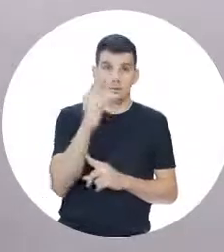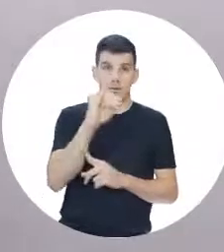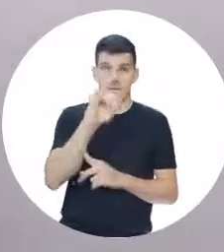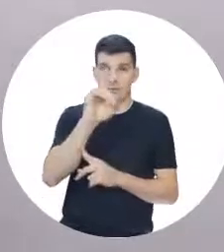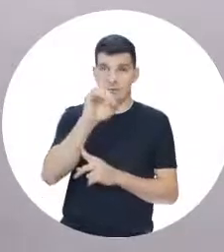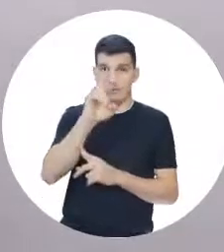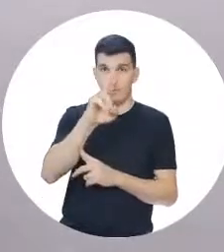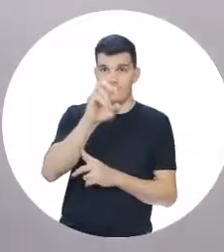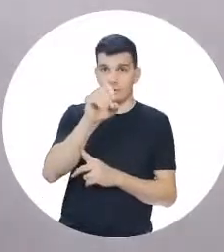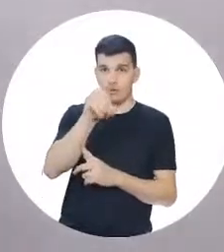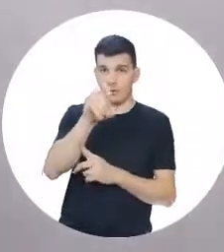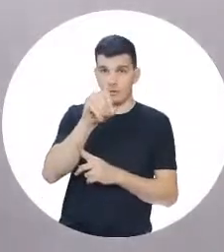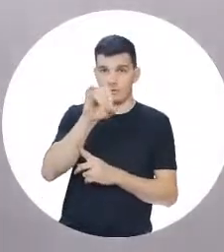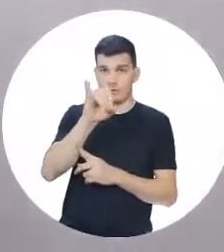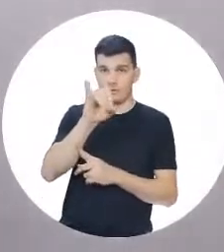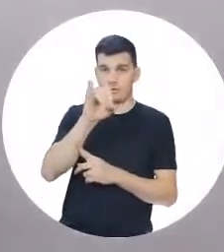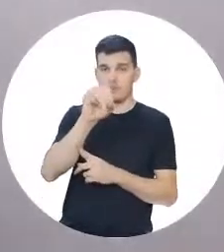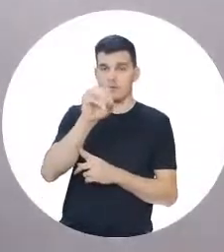Hidróxido